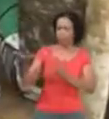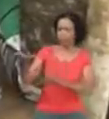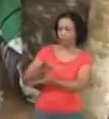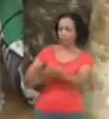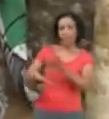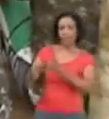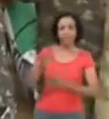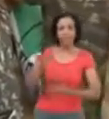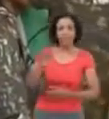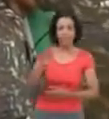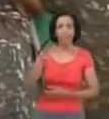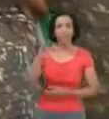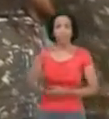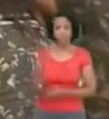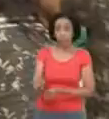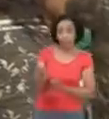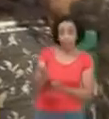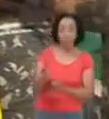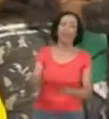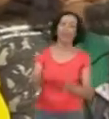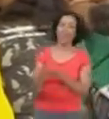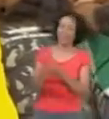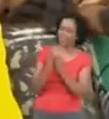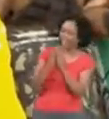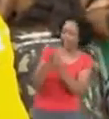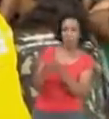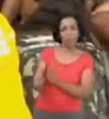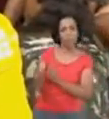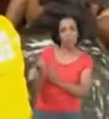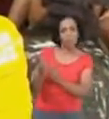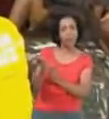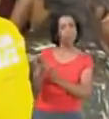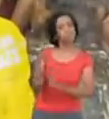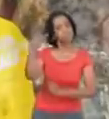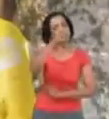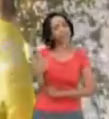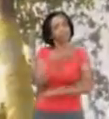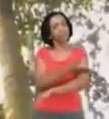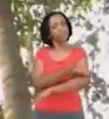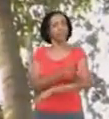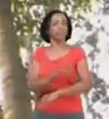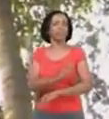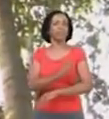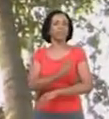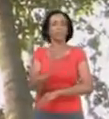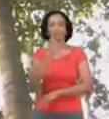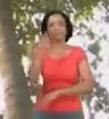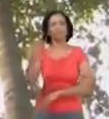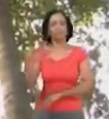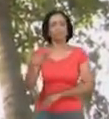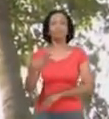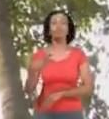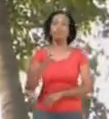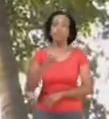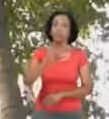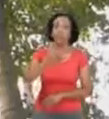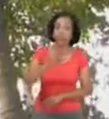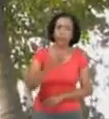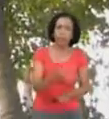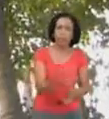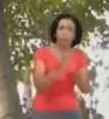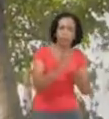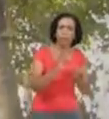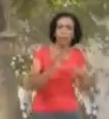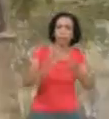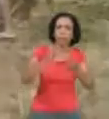se o ribeirinho vai pescar, o radical também vai pescar. Se ele vai apanhar açaí, o radical também vai apanhar